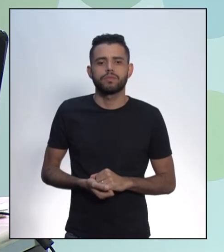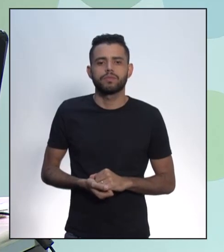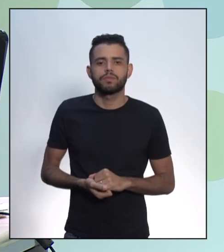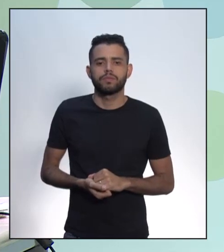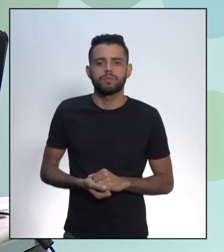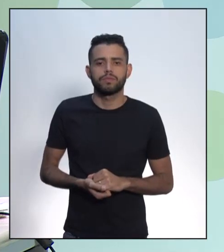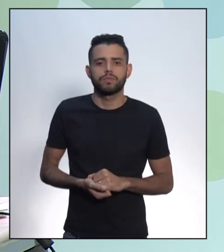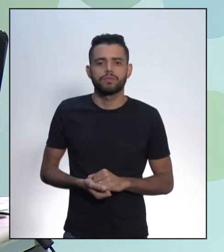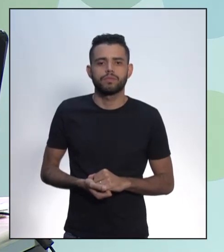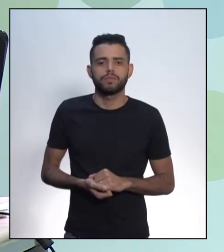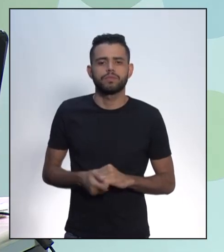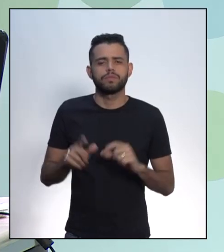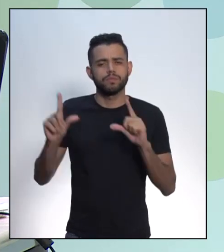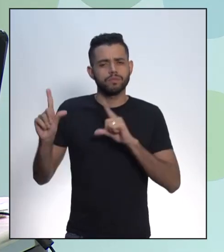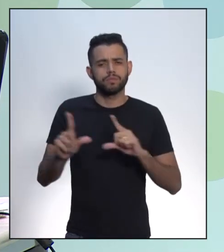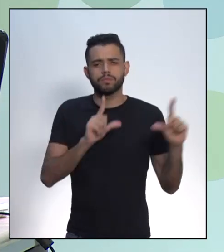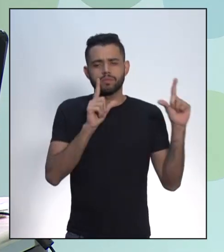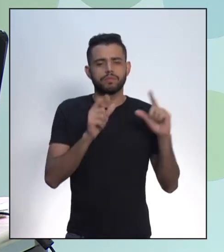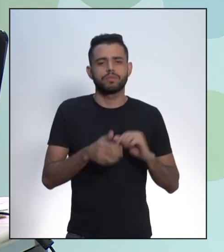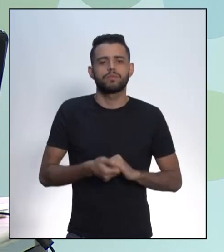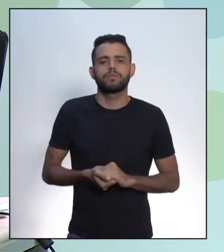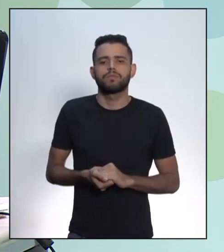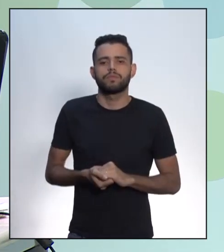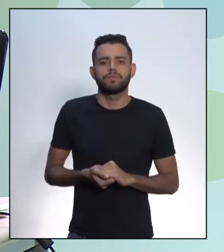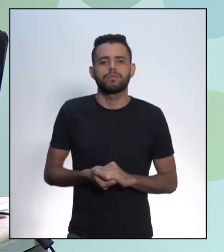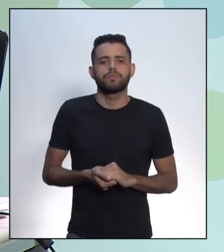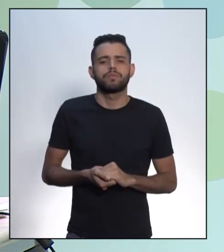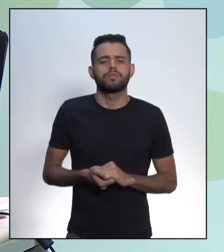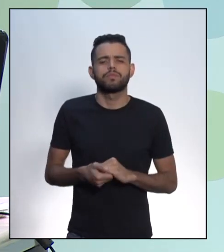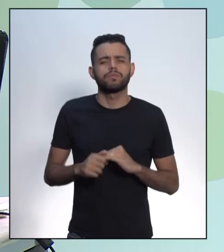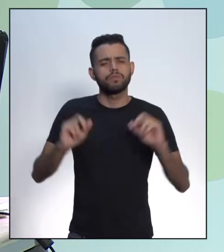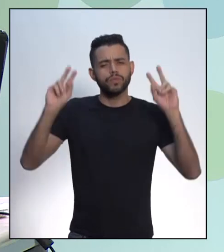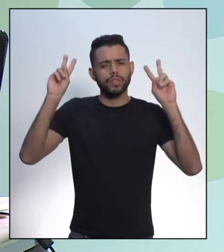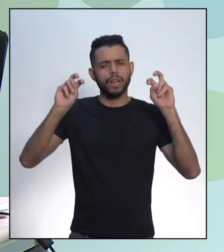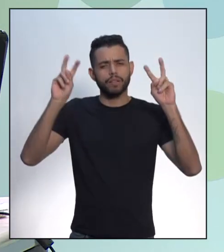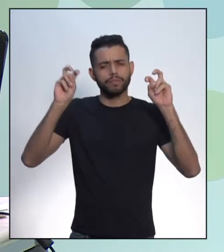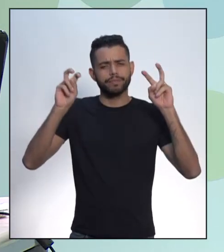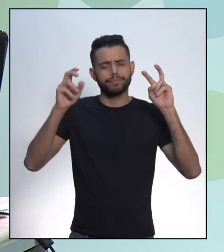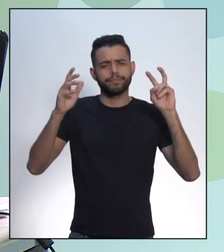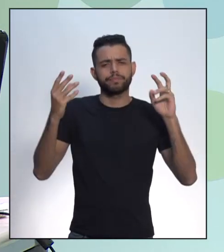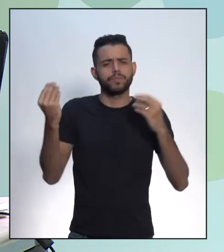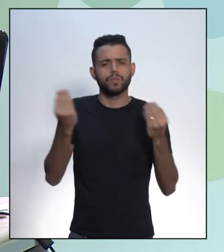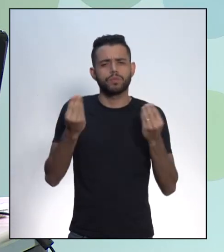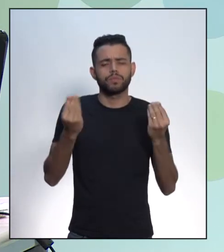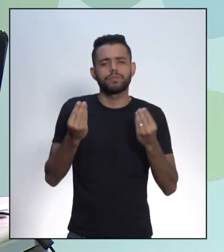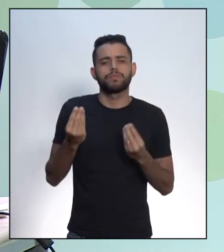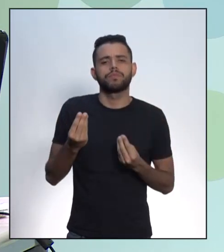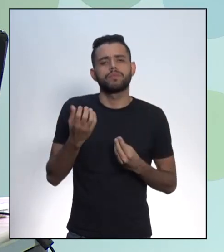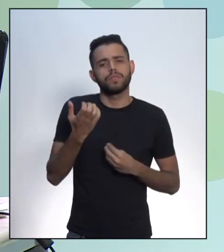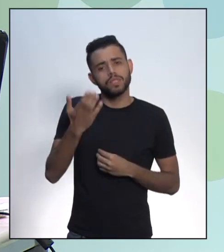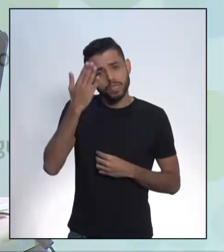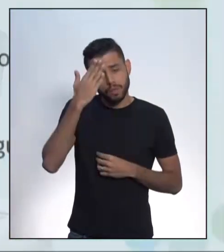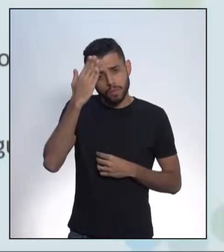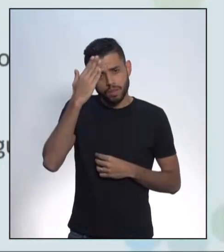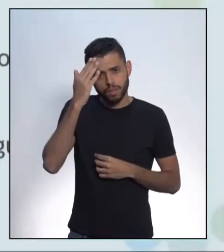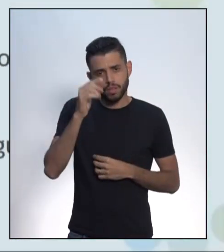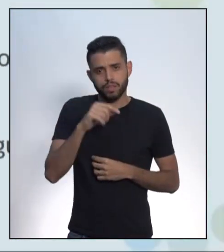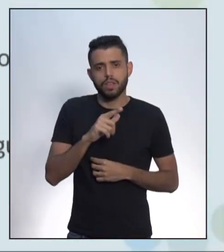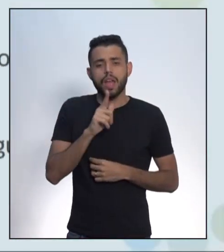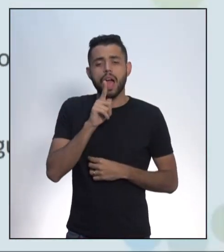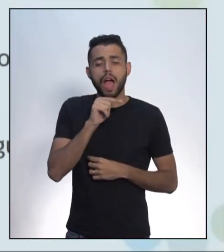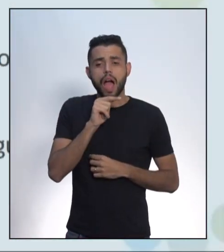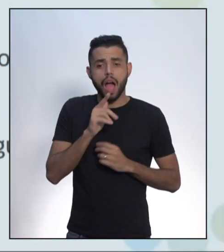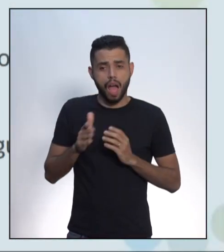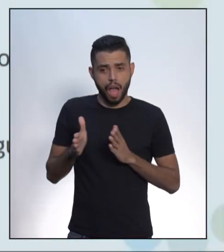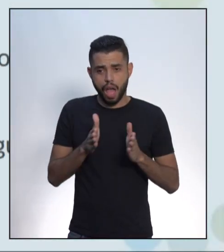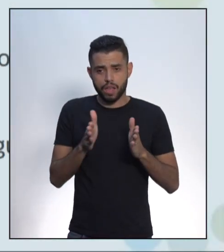Próximo slide, por gentileza. Uma problematização, né? Aí eu queria saber de vocês se nós podemos beber a água que vem do rio